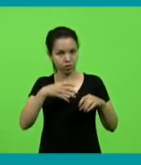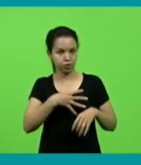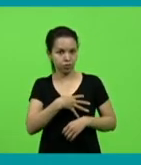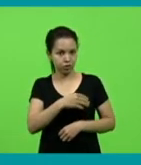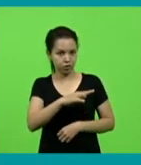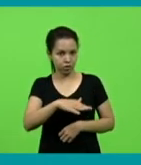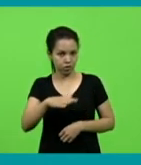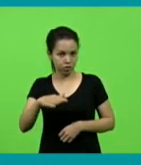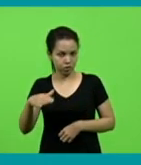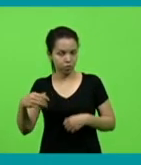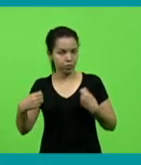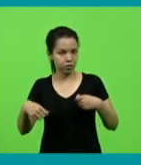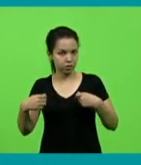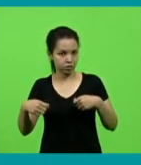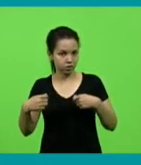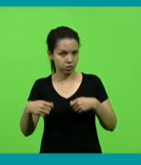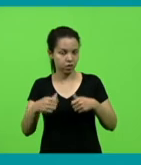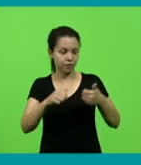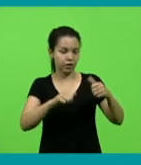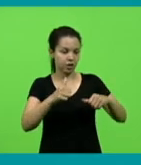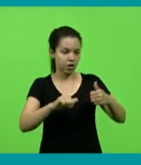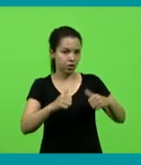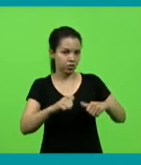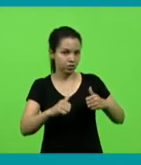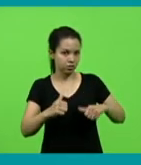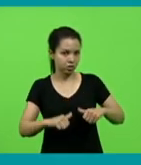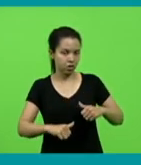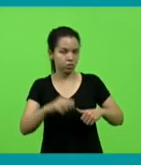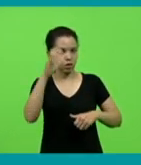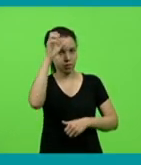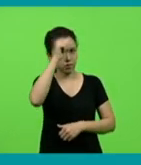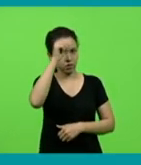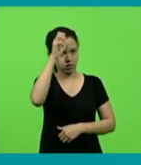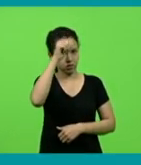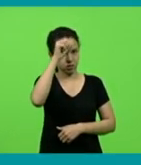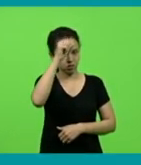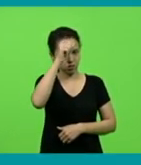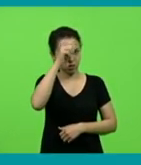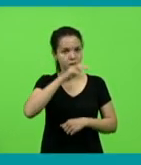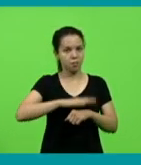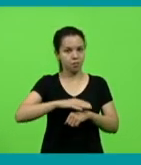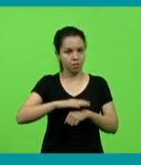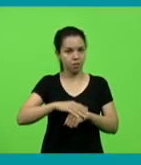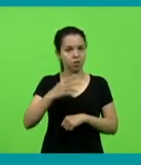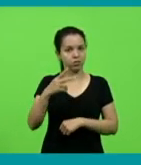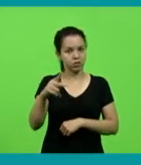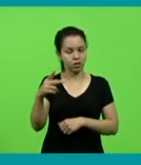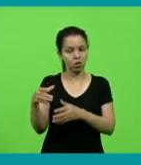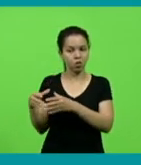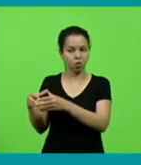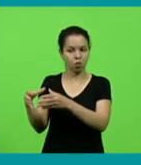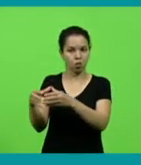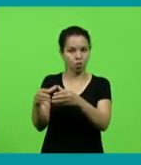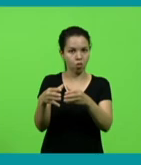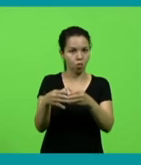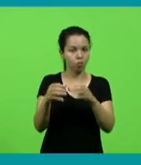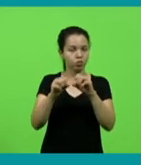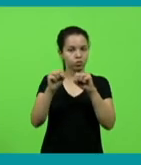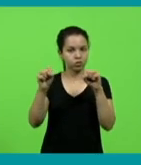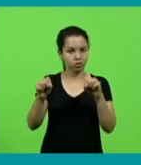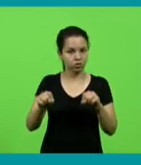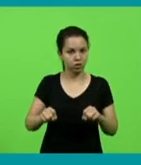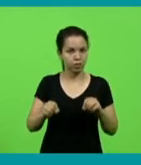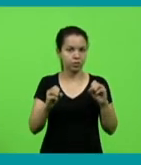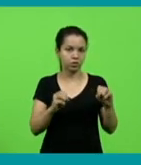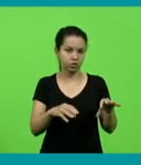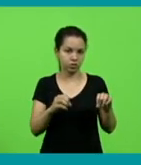supervisão, avaliação periódica da aprendizagem pelos próprios, pelos órgãos próprios dos sistemas de ensino,